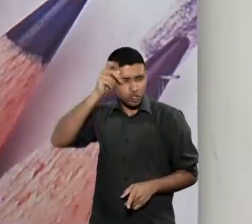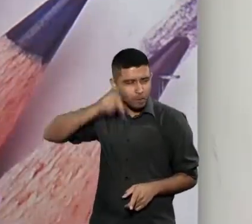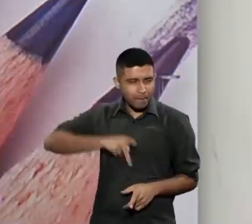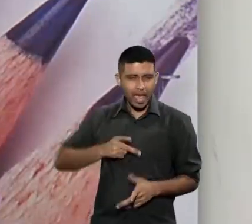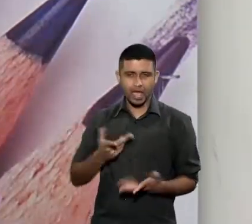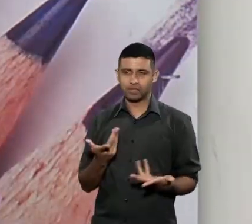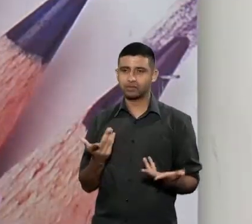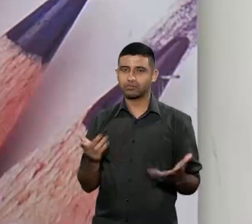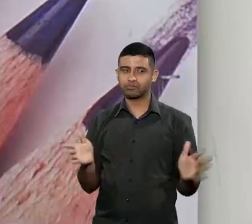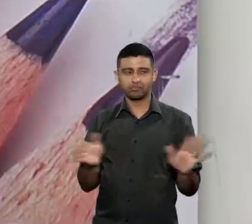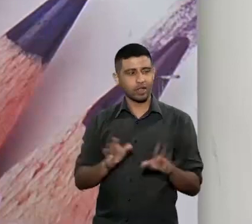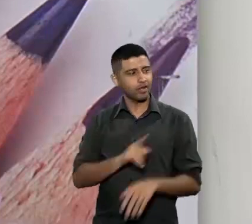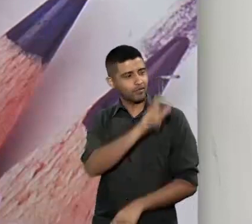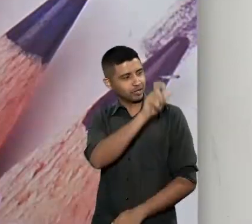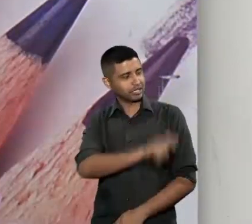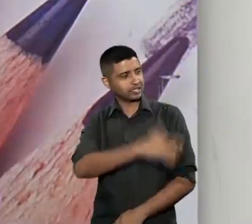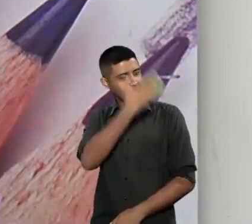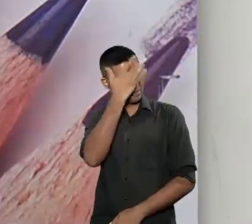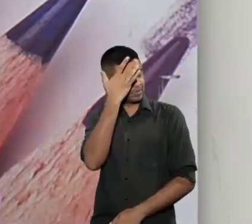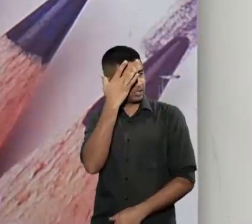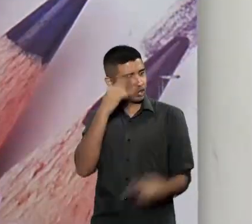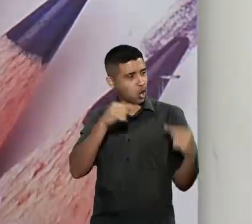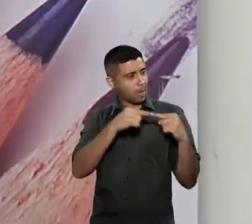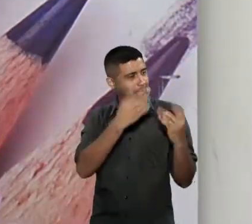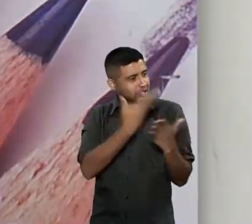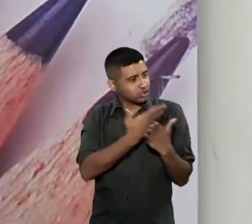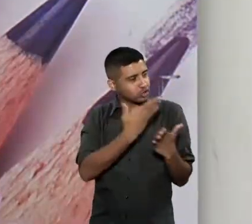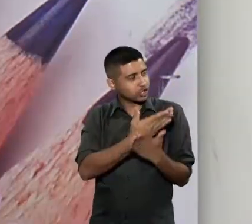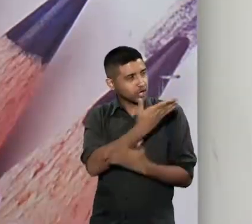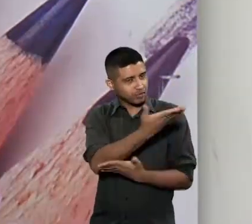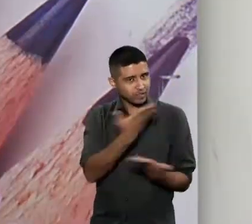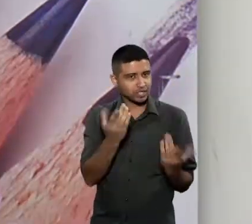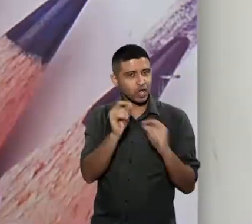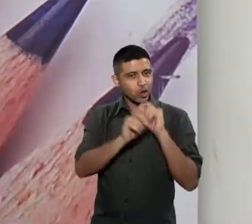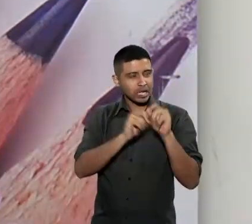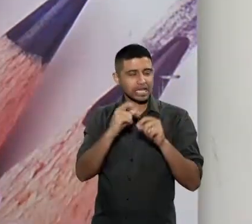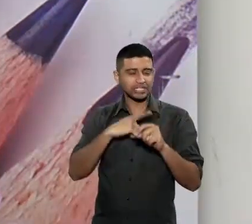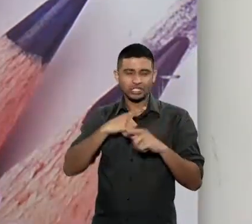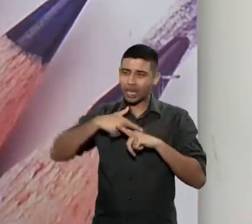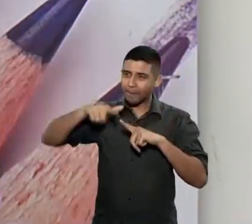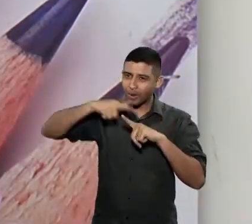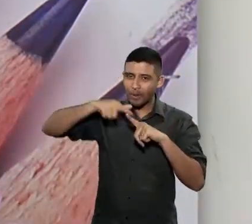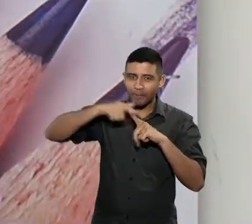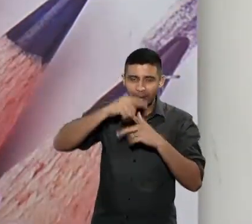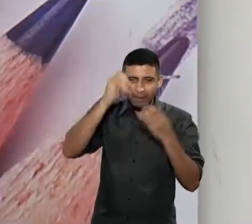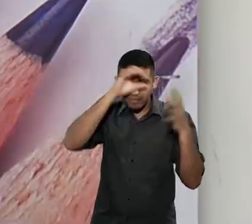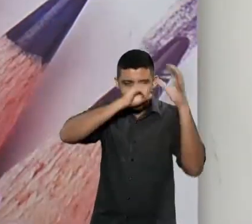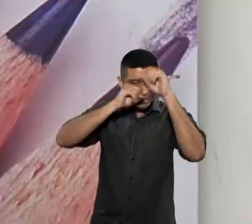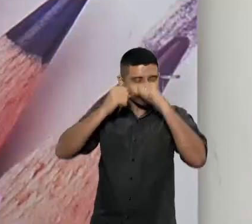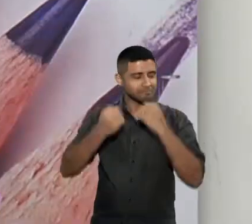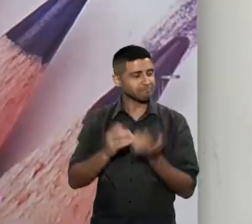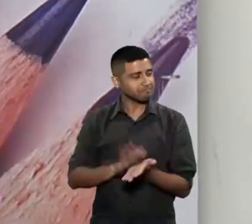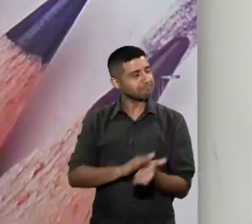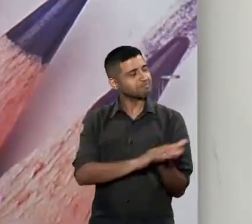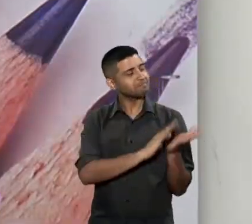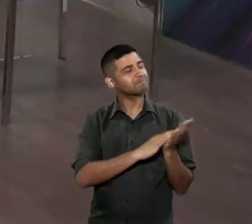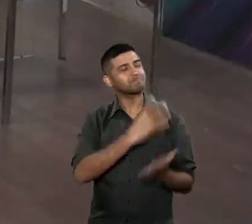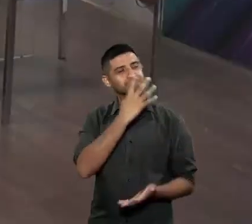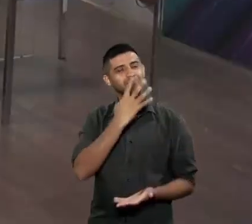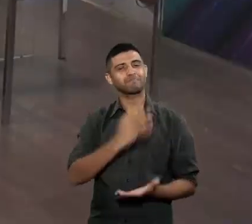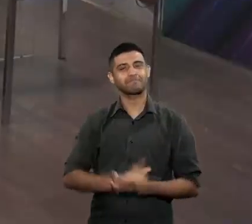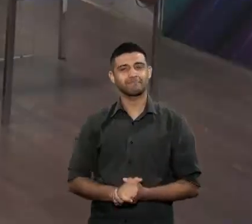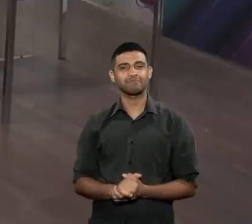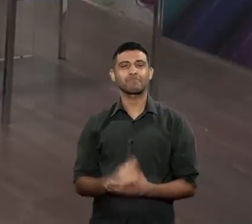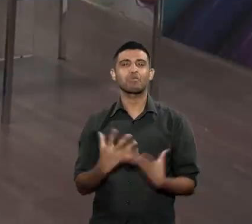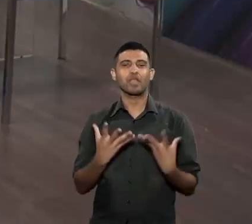não queria nada com a vida, não. Uma pessoa... Né, um estudante que estava ali apresentando uma barreira de aprendizagem. Isso.